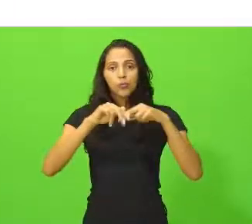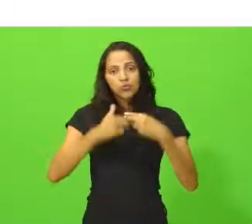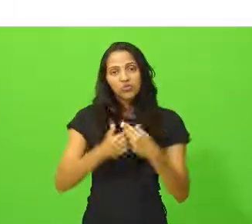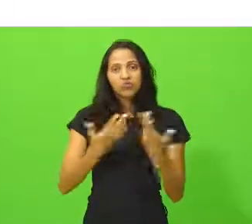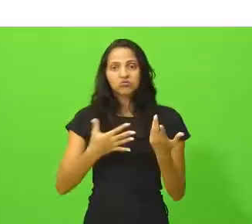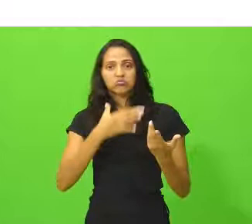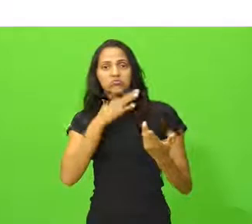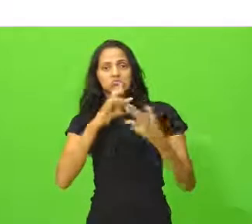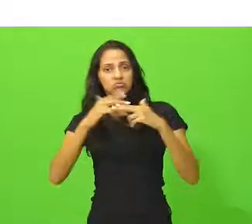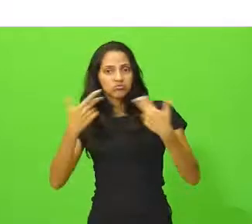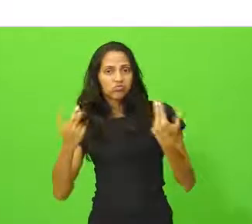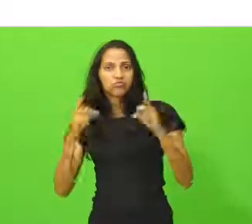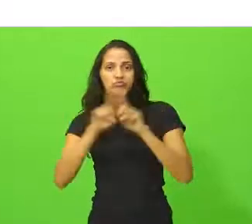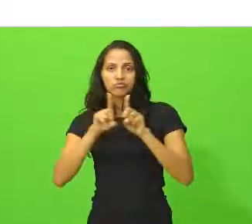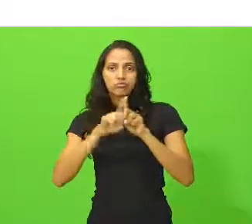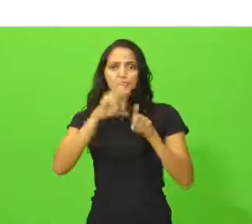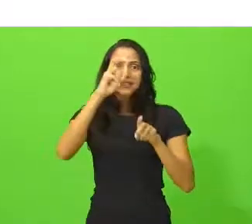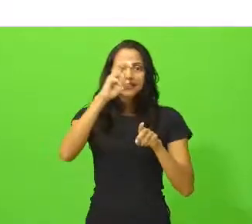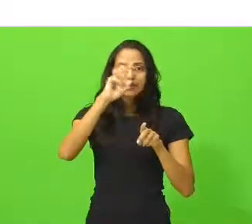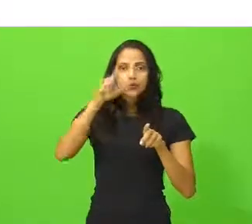uma certa forma, a